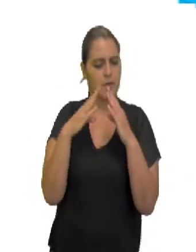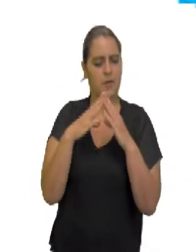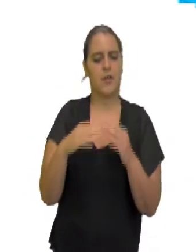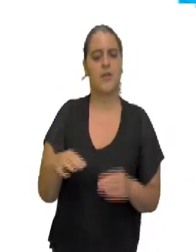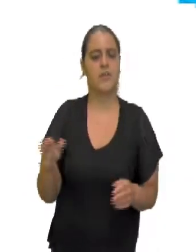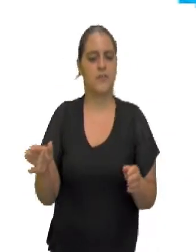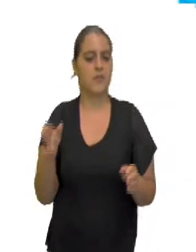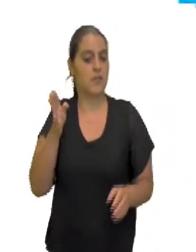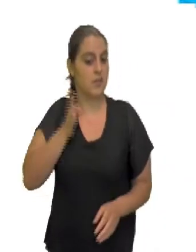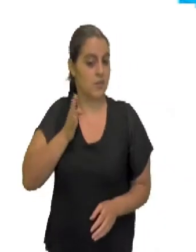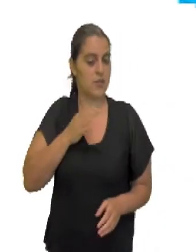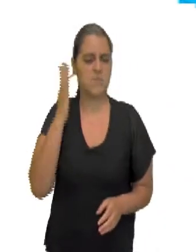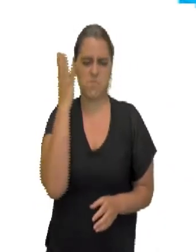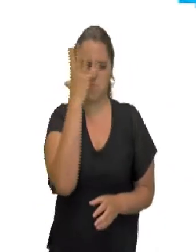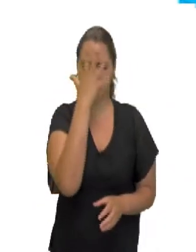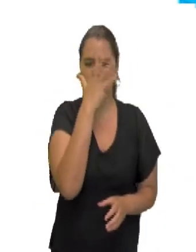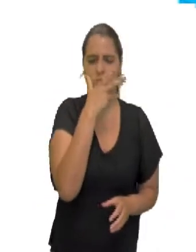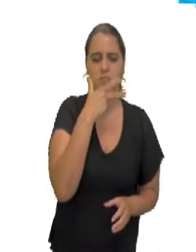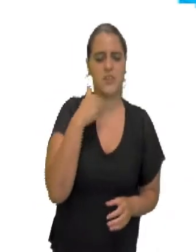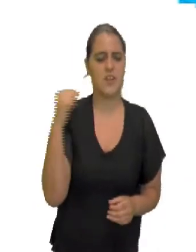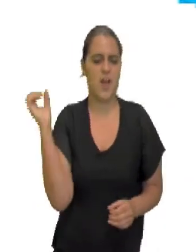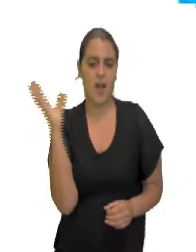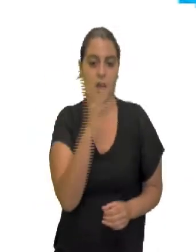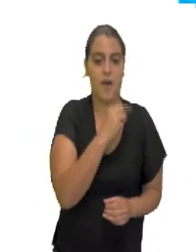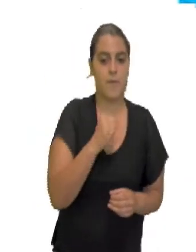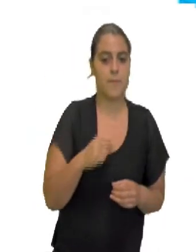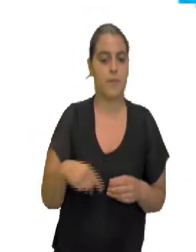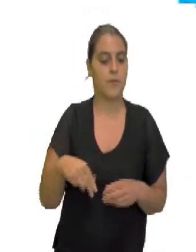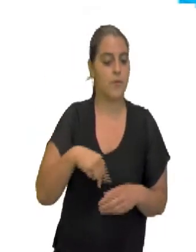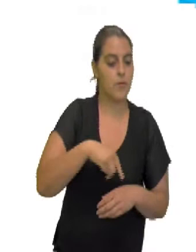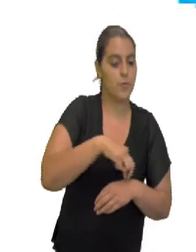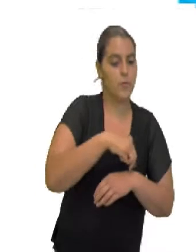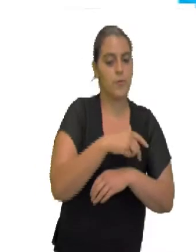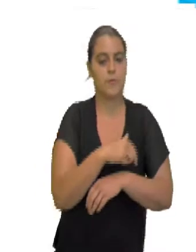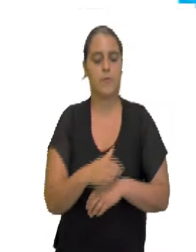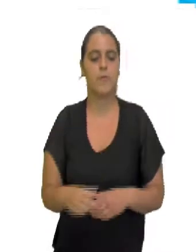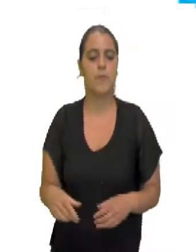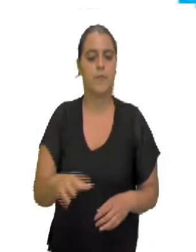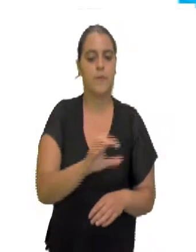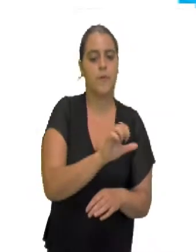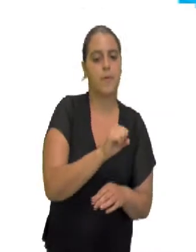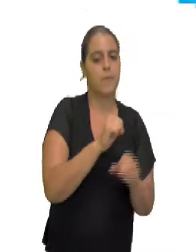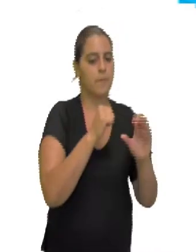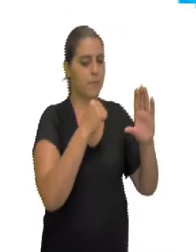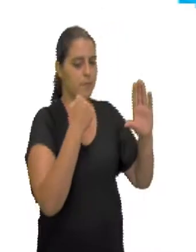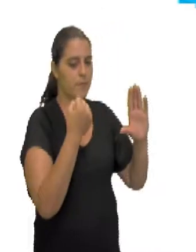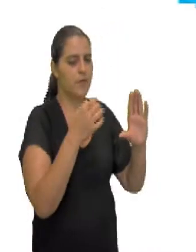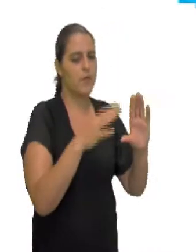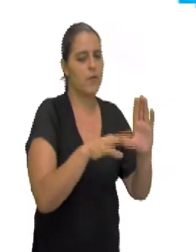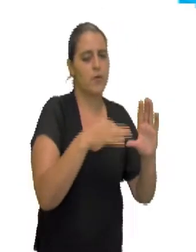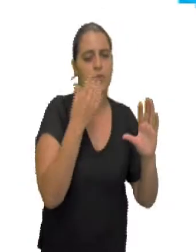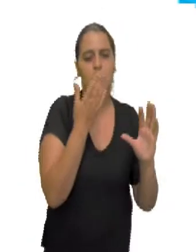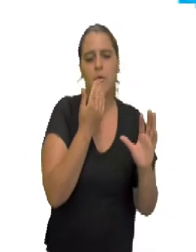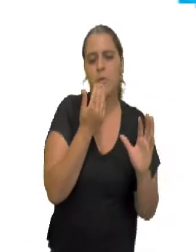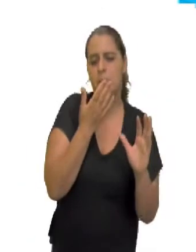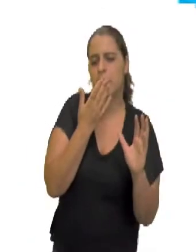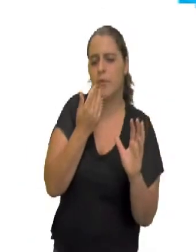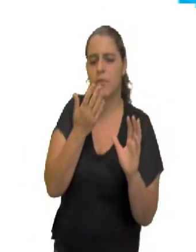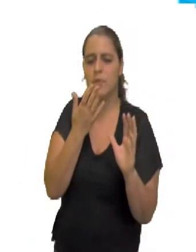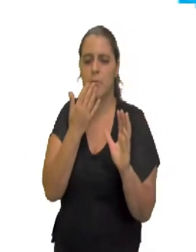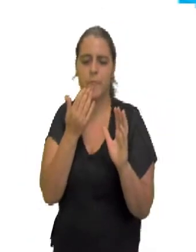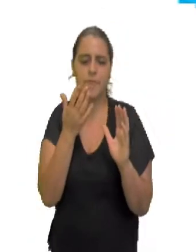bonita. Foram logo à despensa e estavam muito bem, se empaturrando